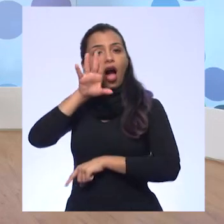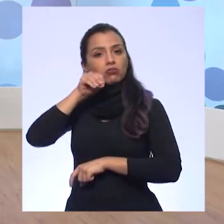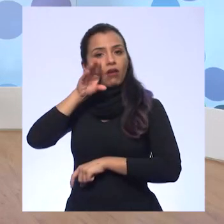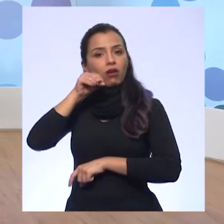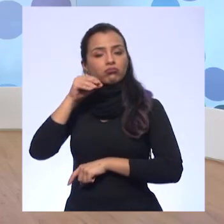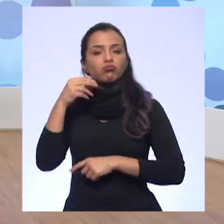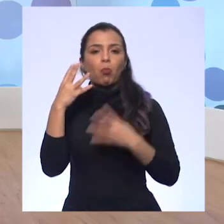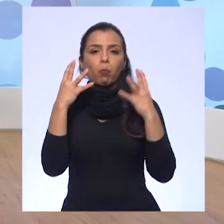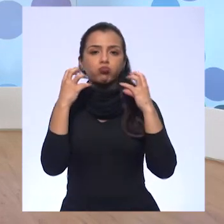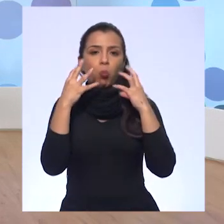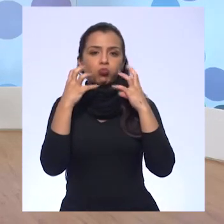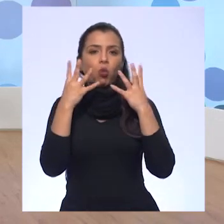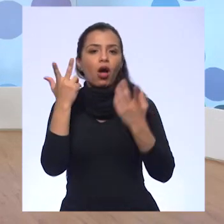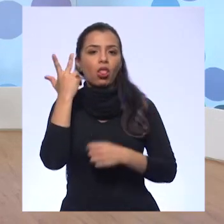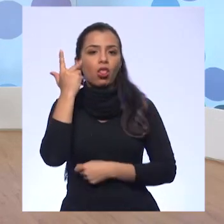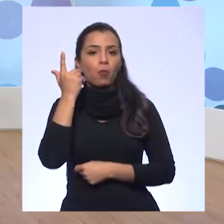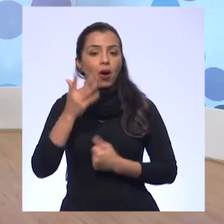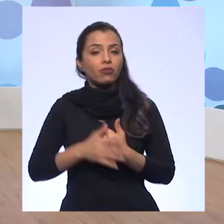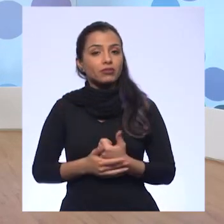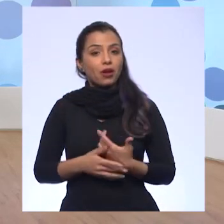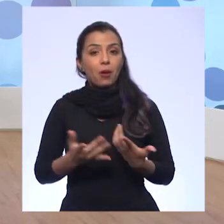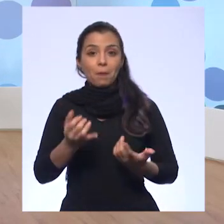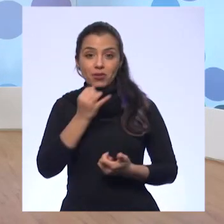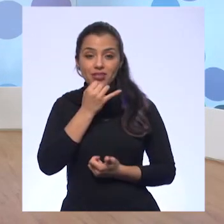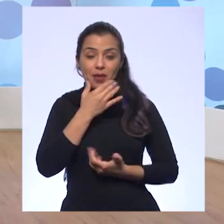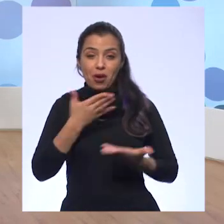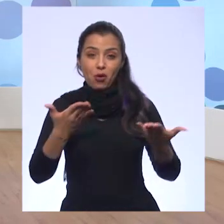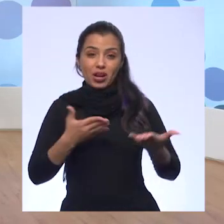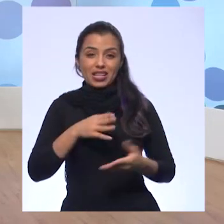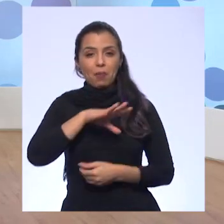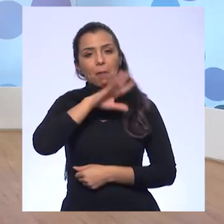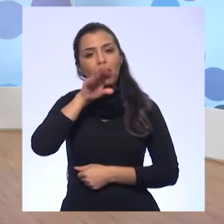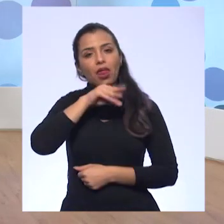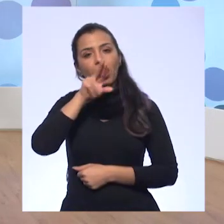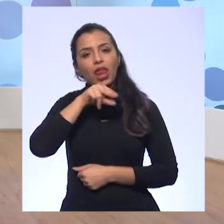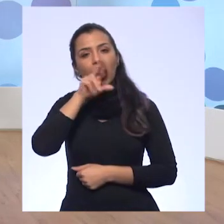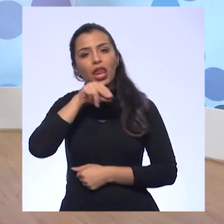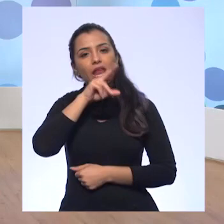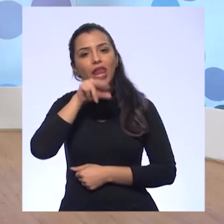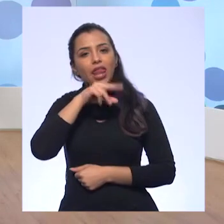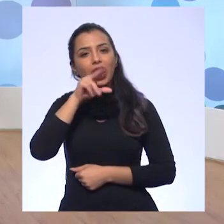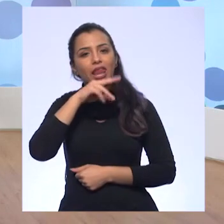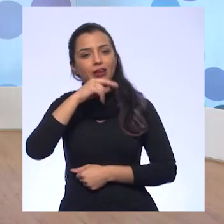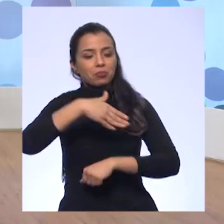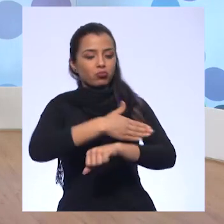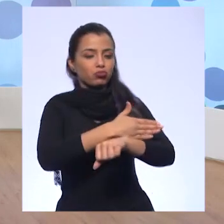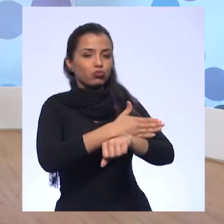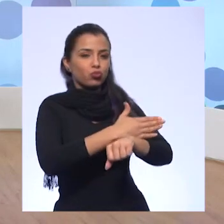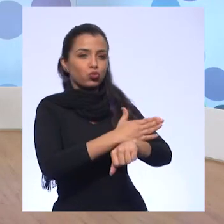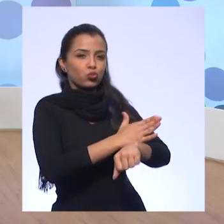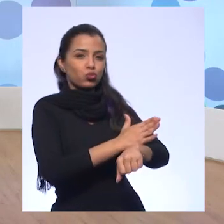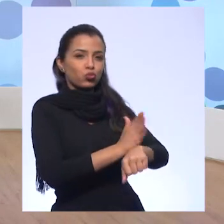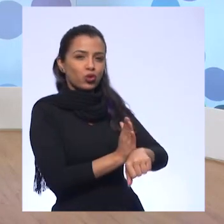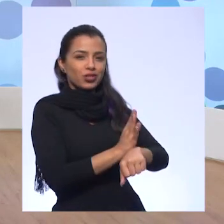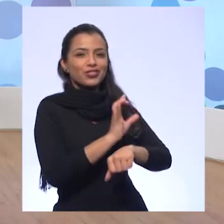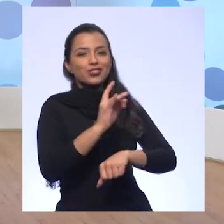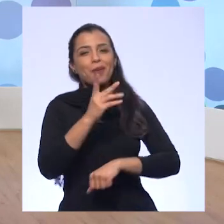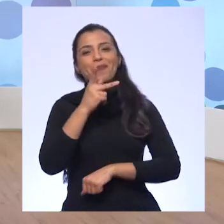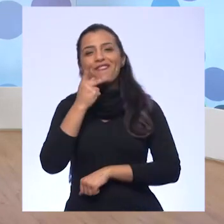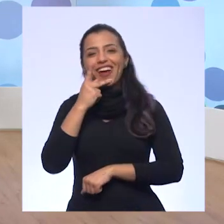você... como a gente fala muito, e aqui a gente fala demais, né, professor? Mais que o da cobra. Já estou gastando quase todo o tempo. Eu quero ver para falar do esqueleto, o que vai